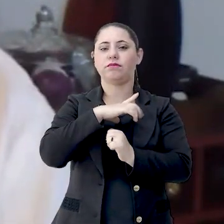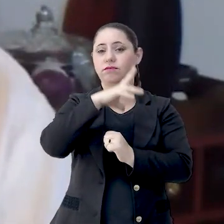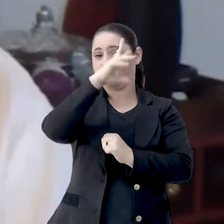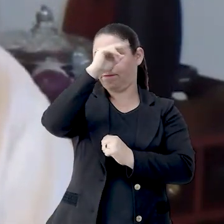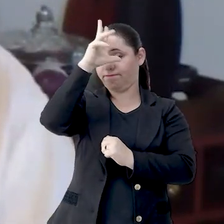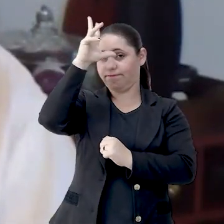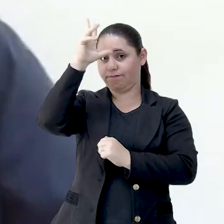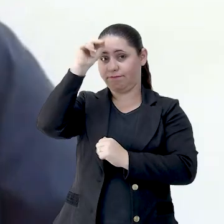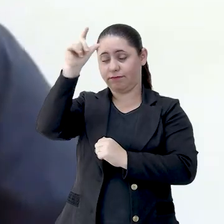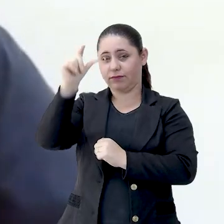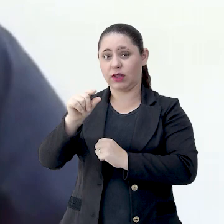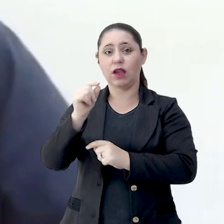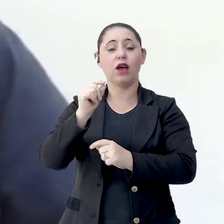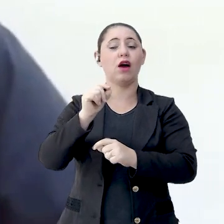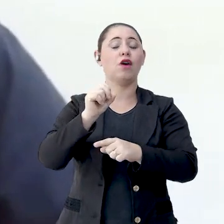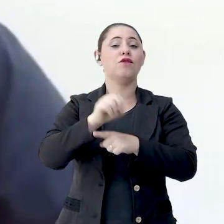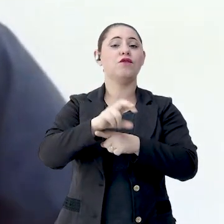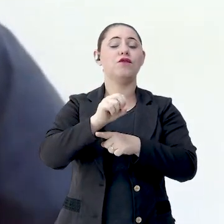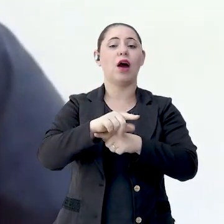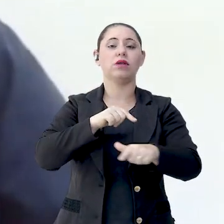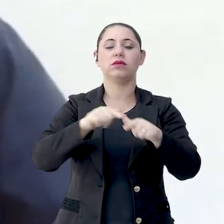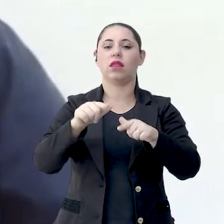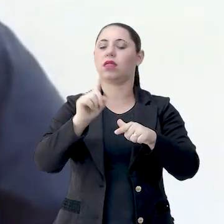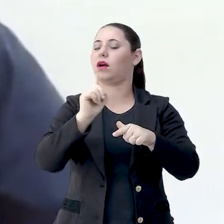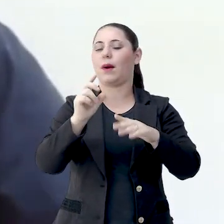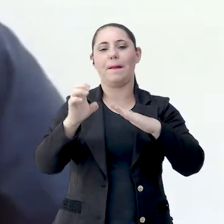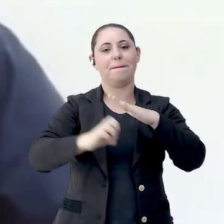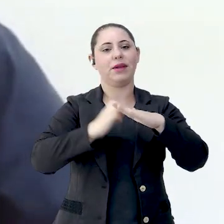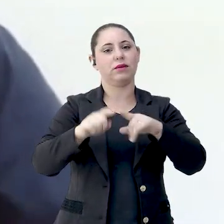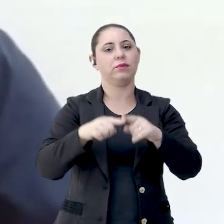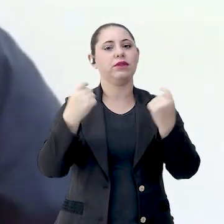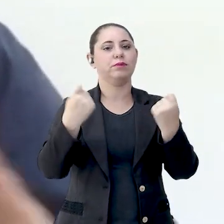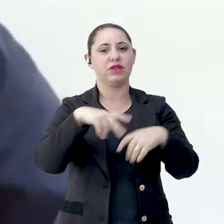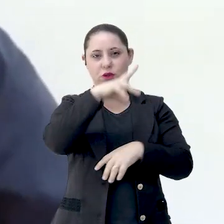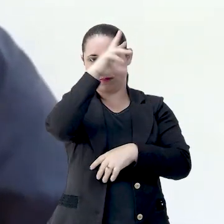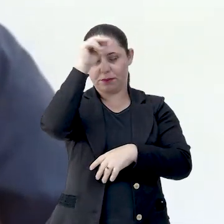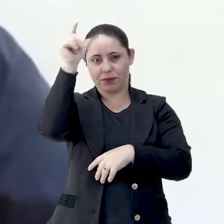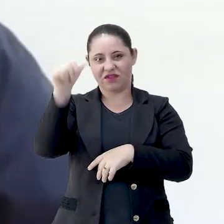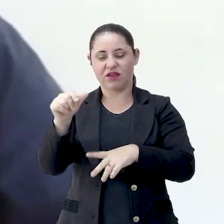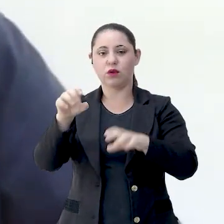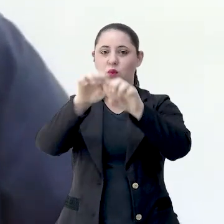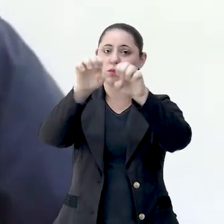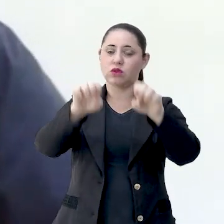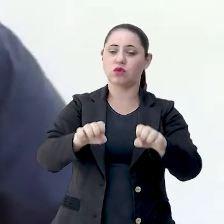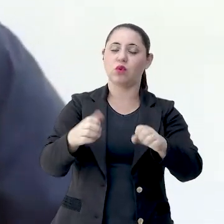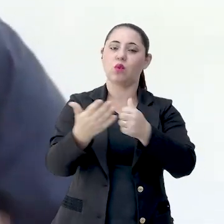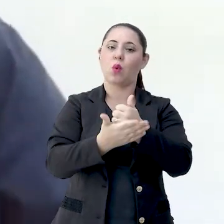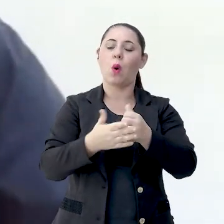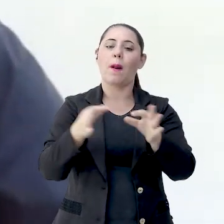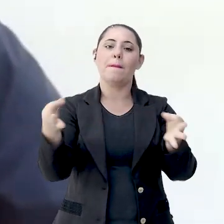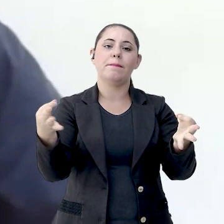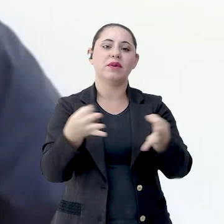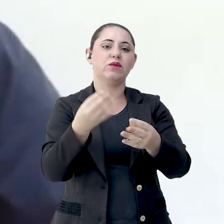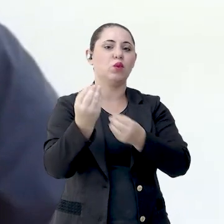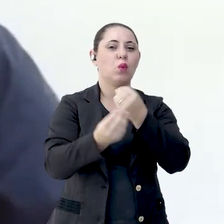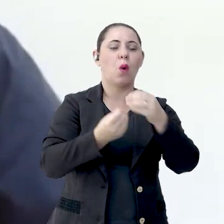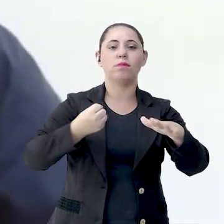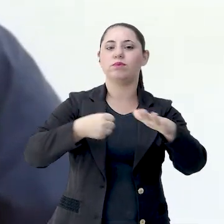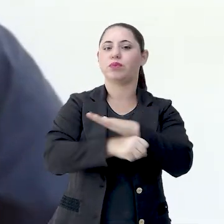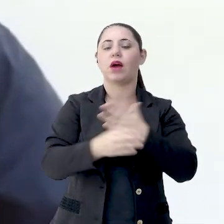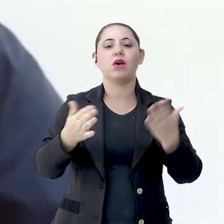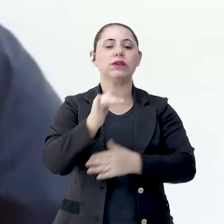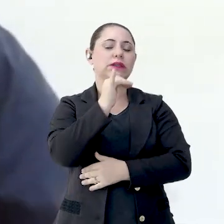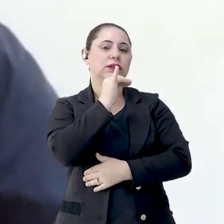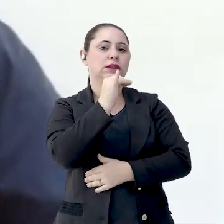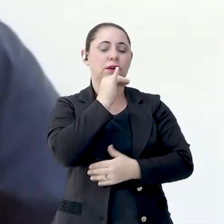medidas econômicas, né? Não é a prefeitura que vai gerar o emprego, quem gera o emprego é o setor privado, mas ele precisa desse prefeito uma estrutura adequada, como nós